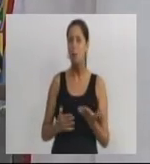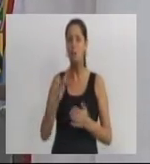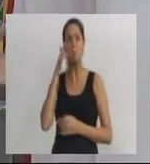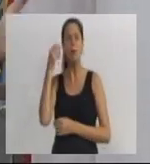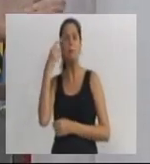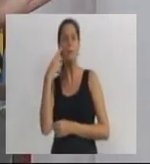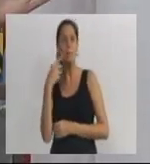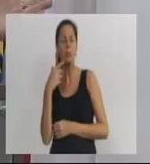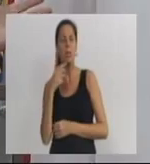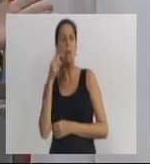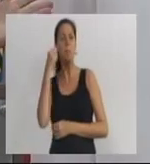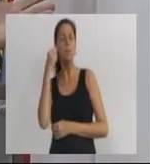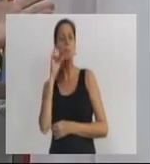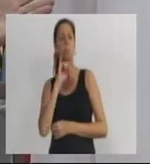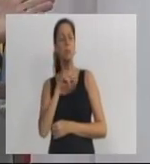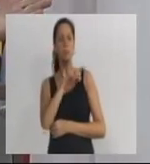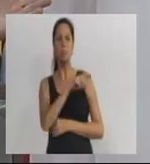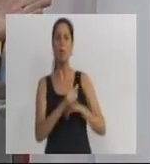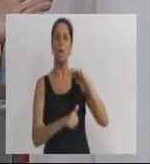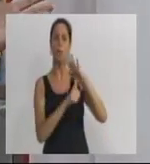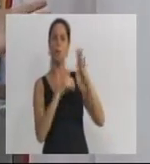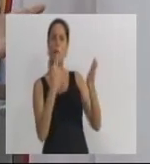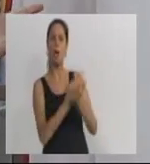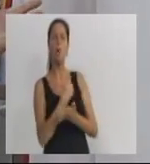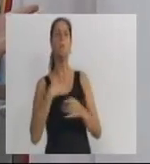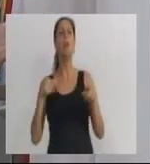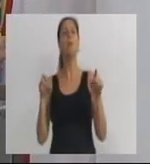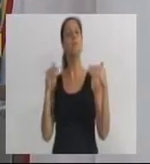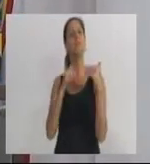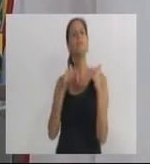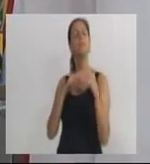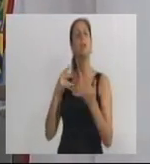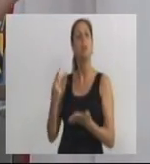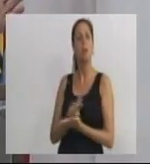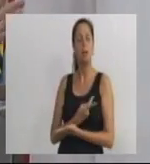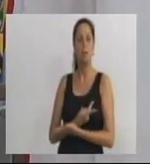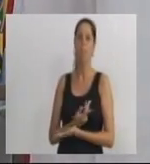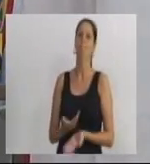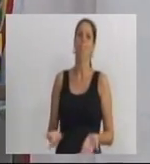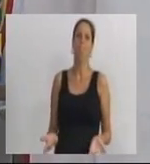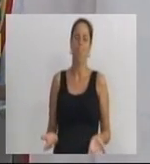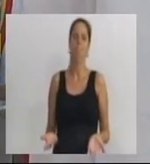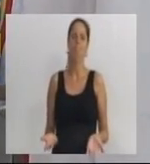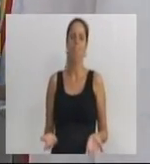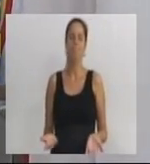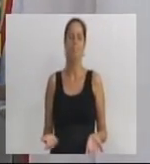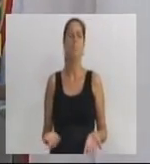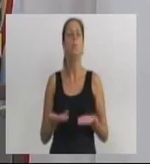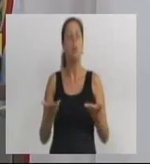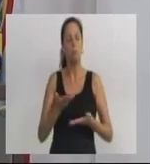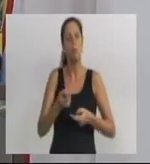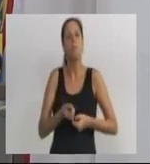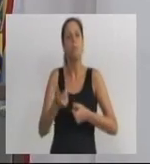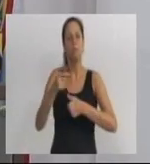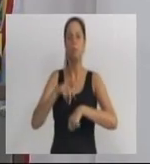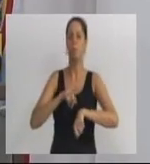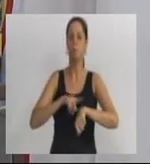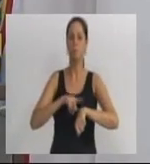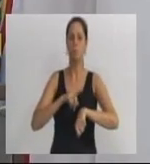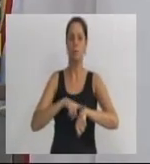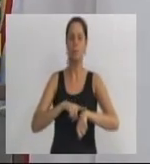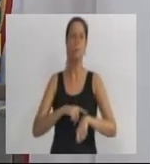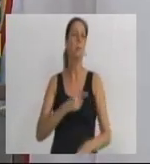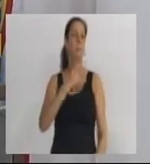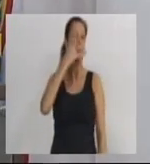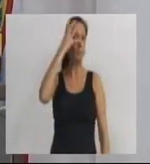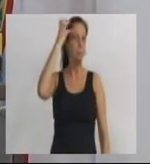pensou, se o reitor faz, eu também faço, né? Já passou um minuto. Então, como eu estava dizendo, isso é uma barbulha, né? Então, eu quero aqui ceder aí para o vereador